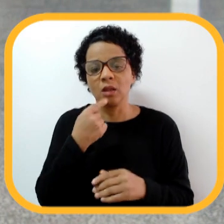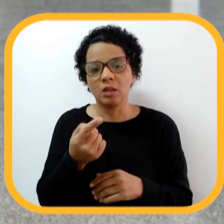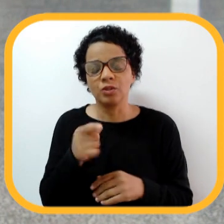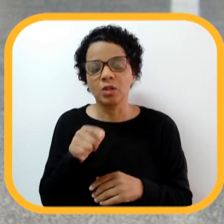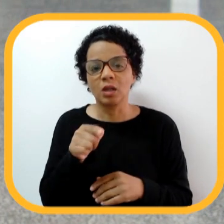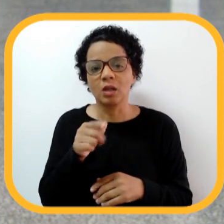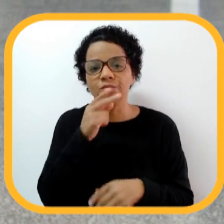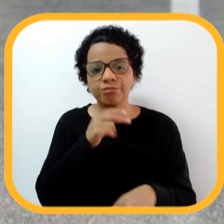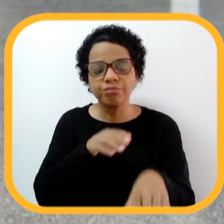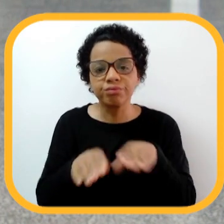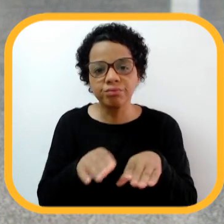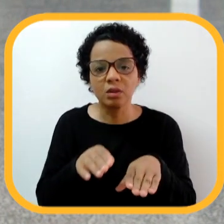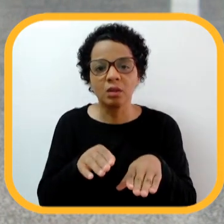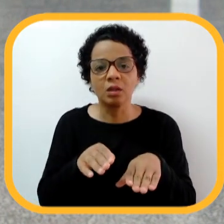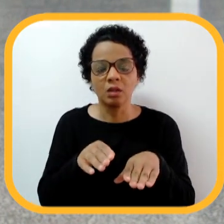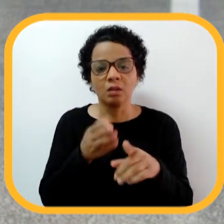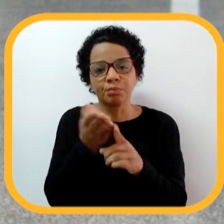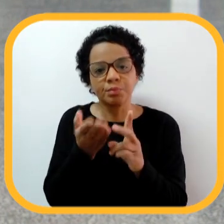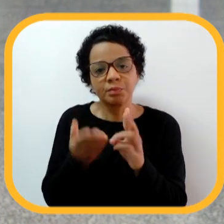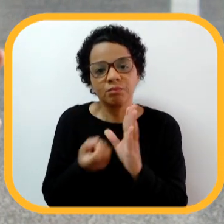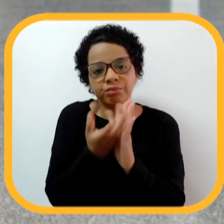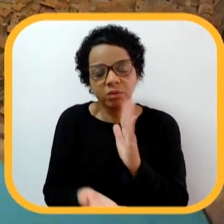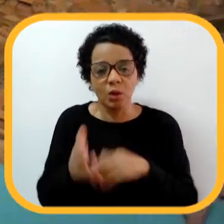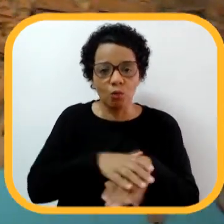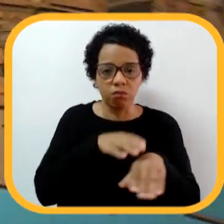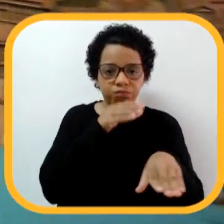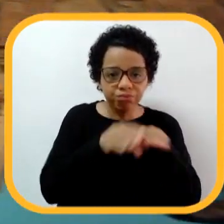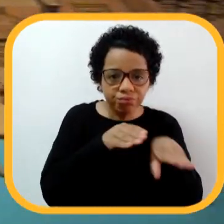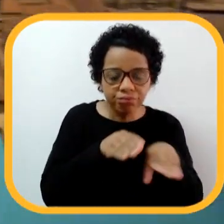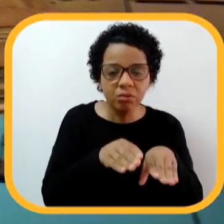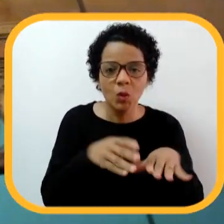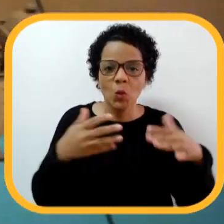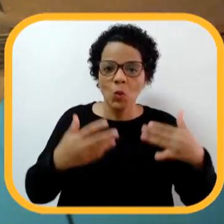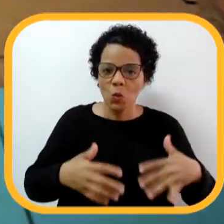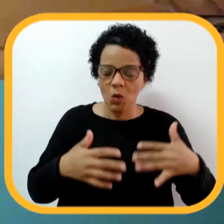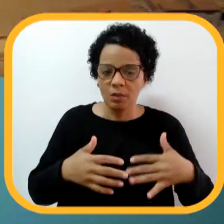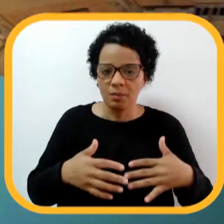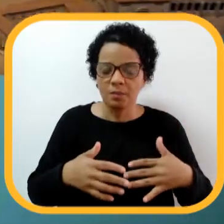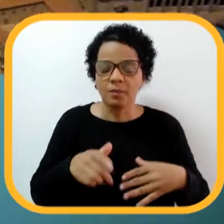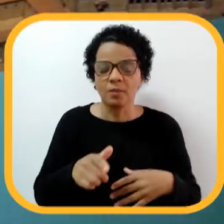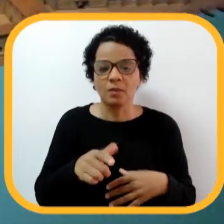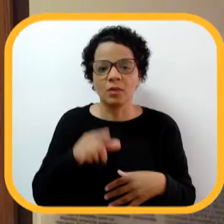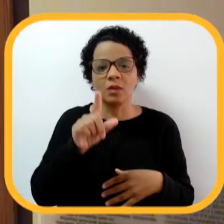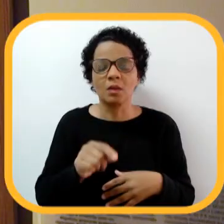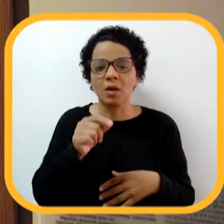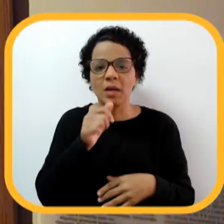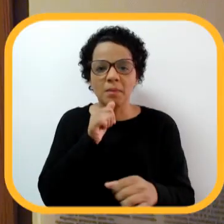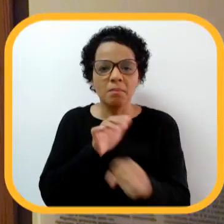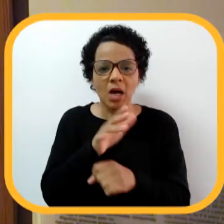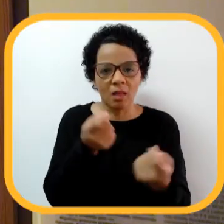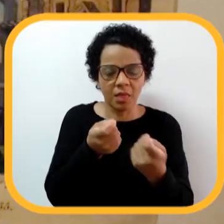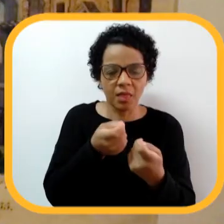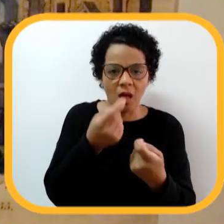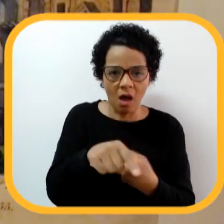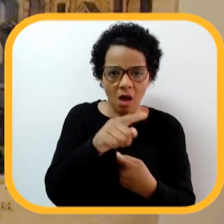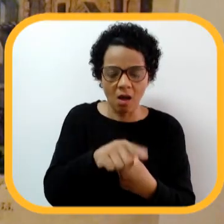que é um sismo com múltiplos aspectos. Teve a vibração, teve o tsunami que avançou, veio até aqui, veio também pela